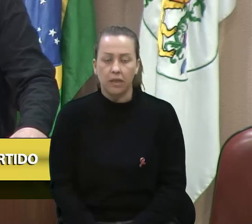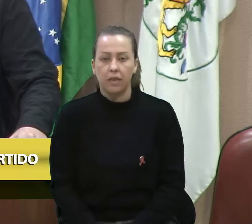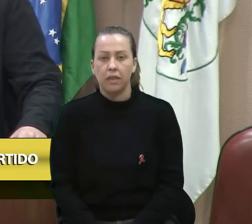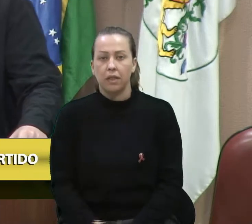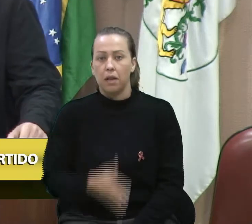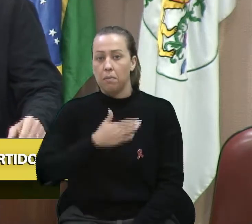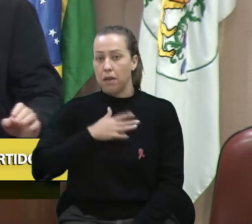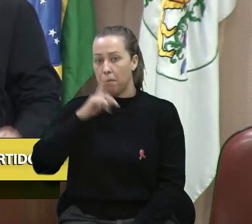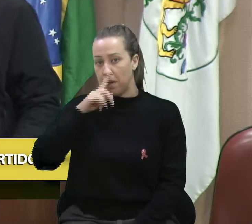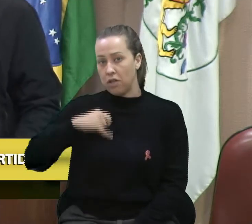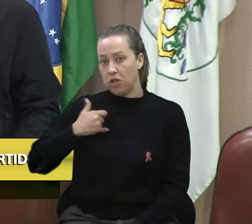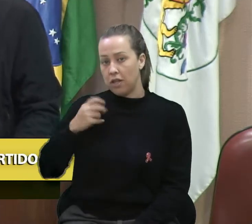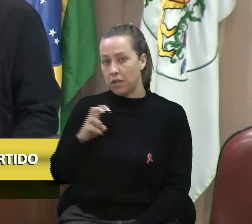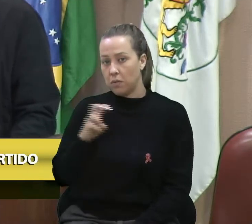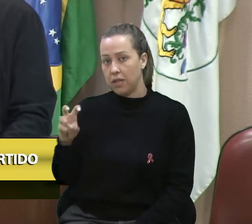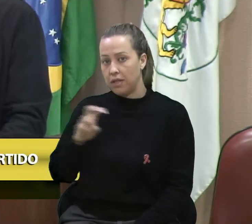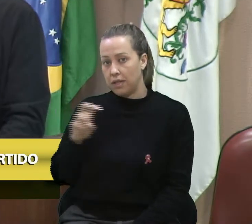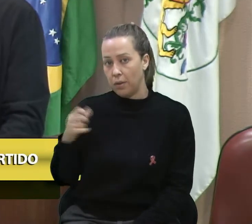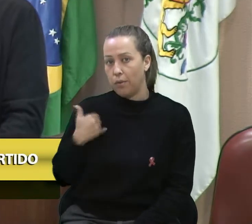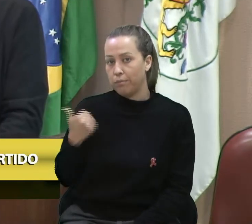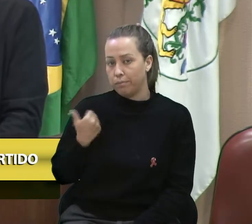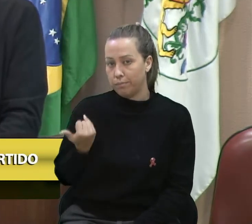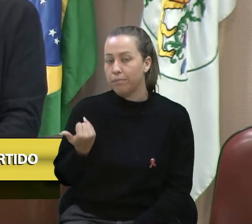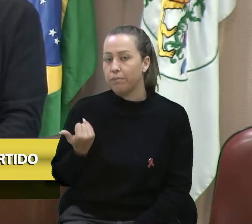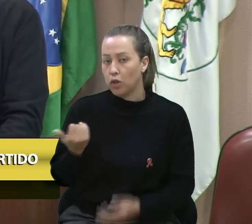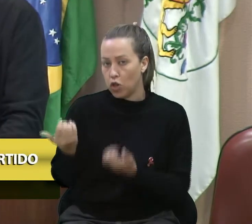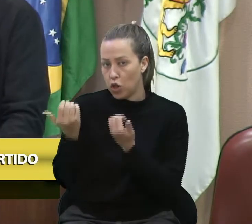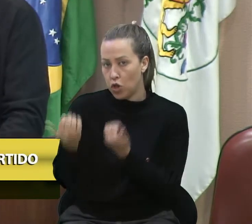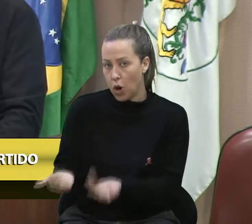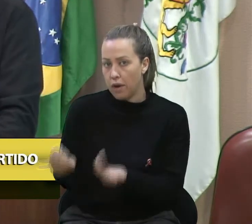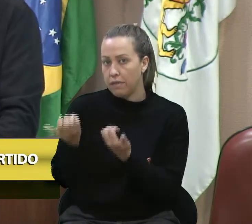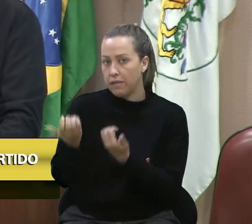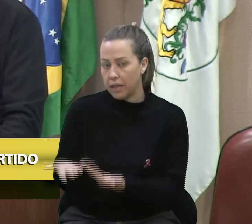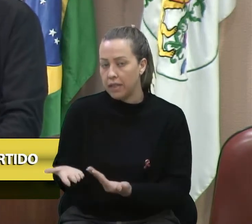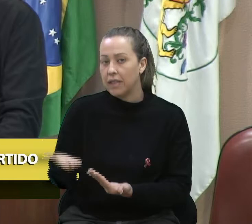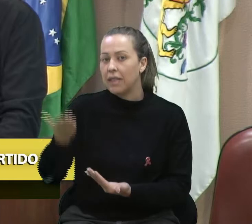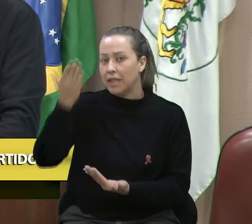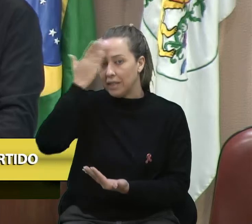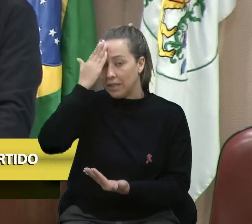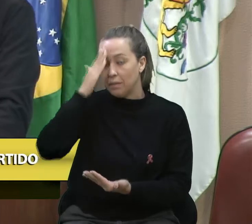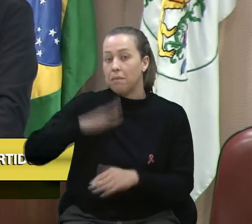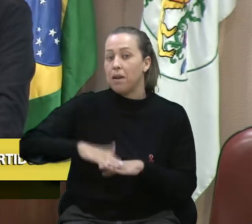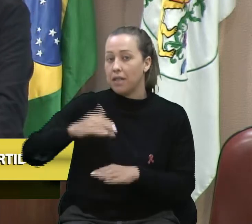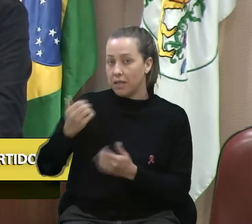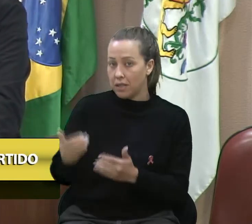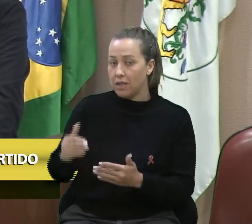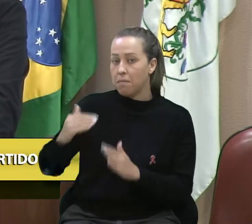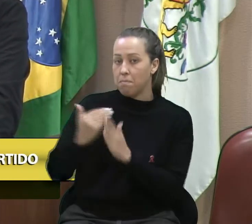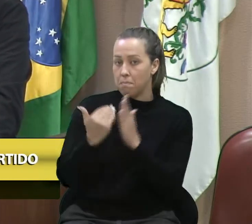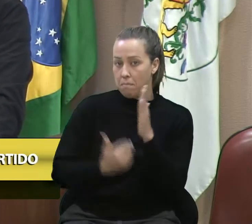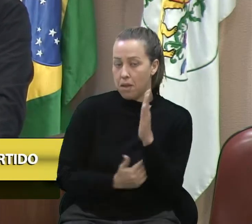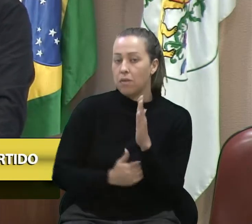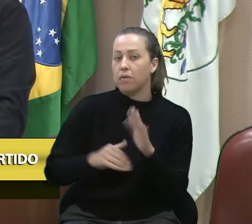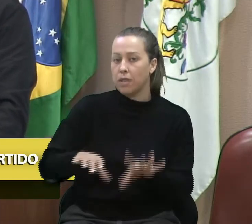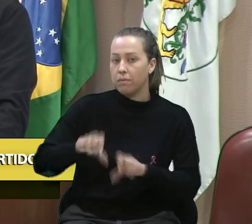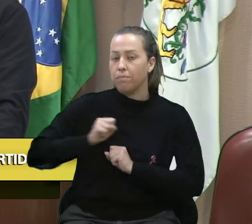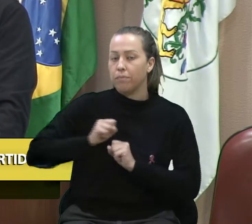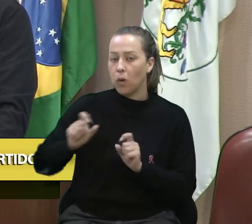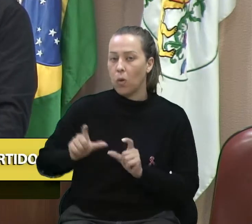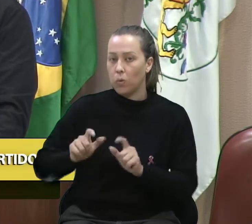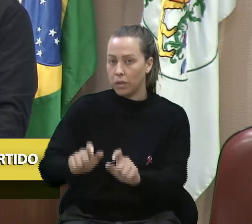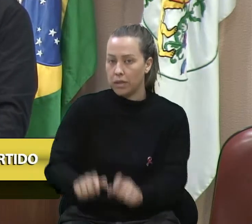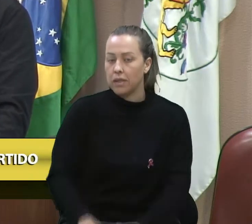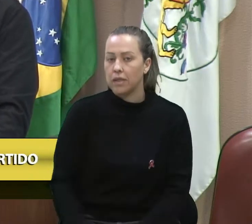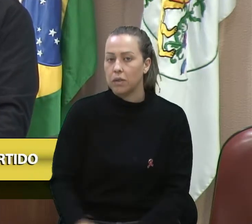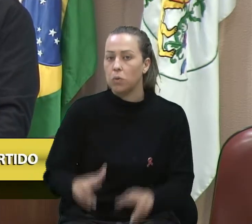com 55 anos, então muito jovem, e a gente sabe que existem pessoas mais jovens ainda, né, que são acometidas pela doença, então vale